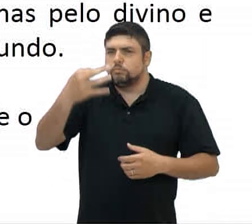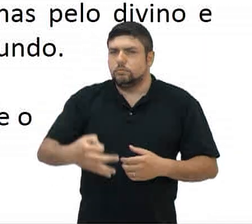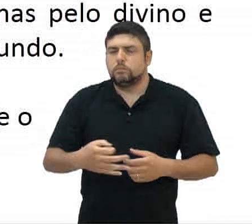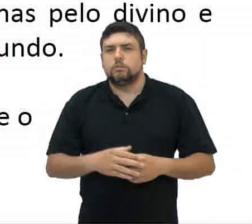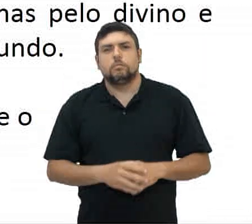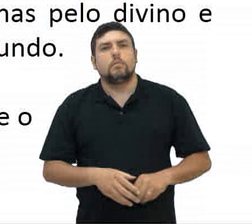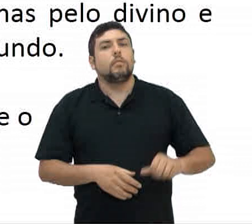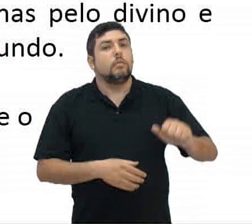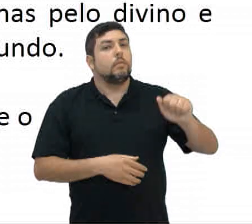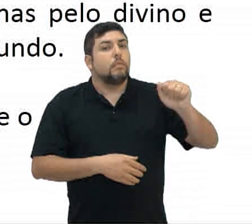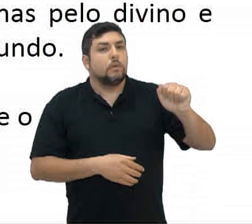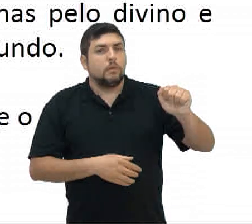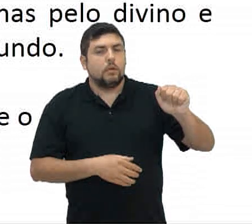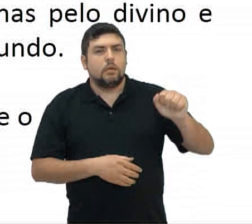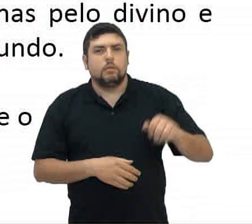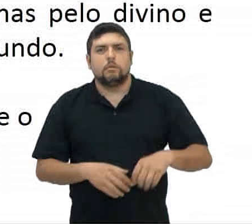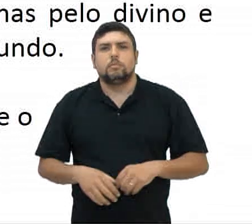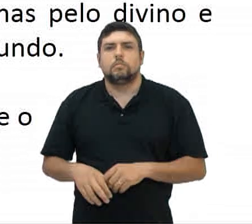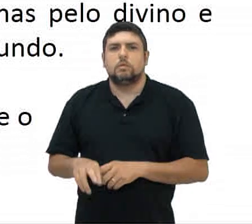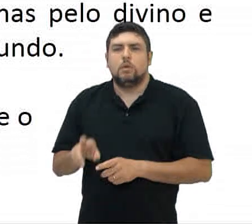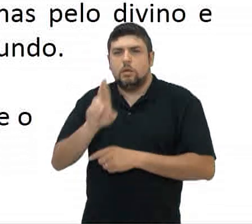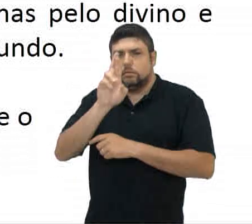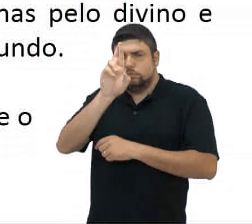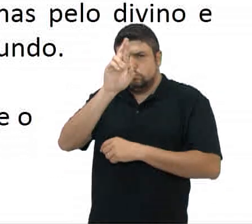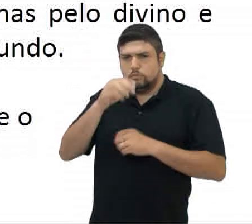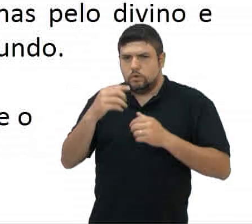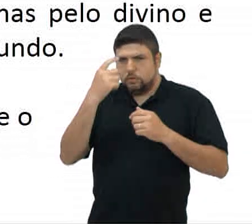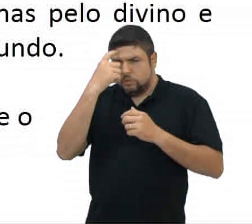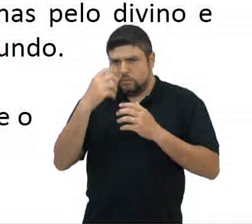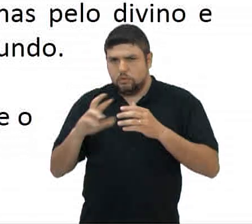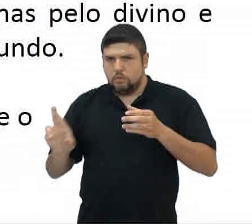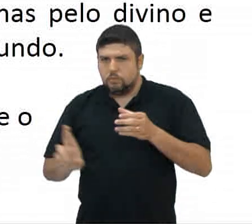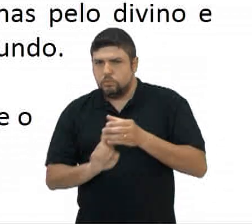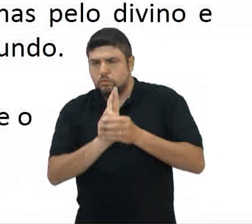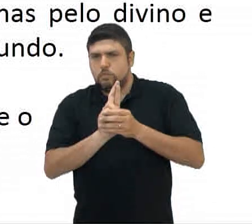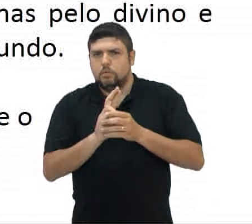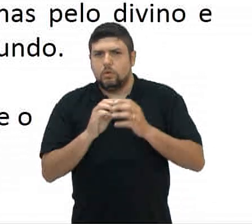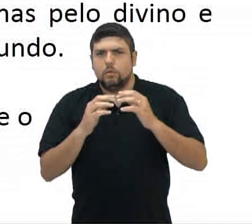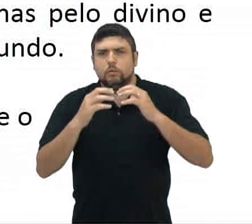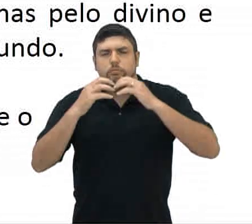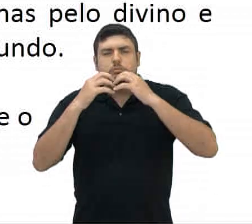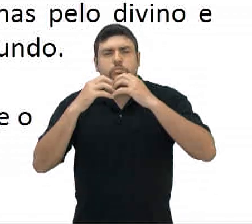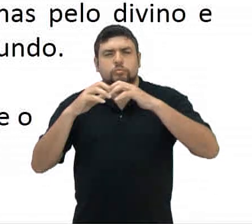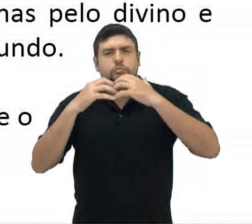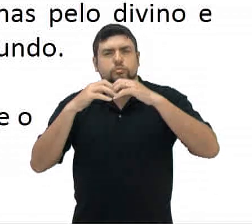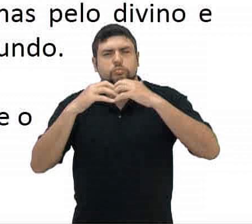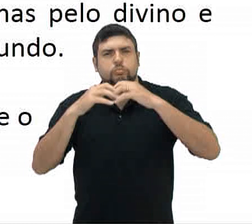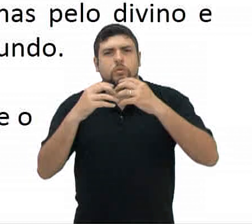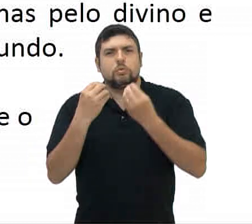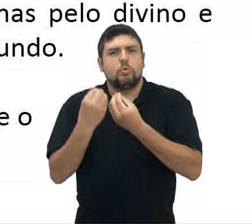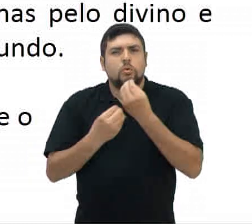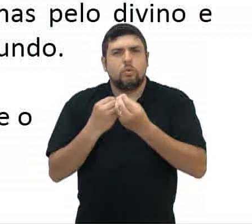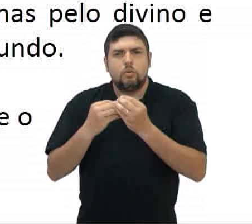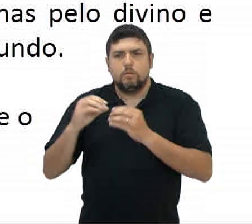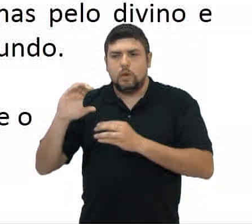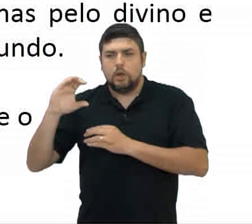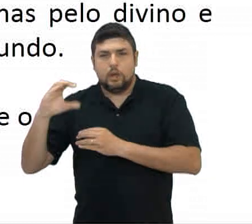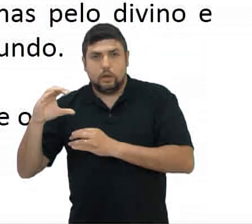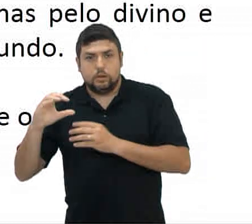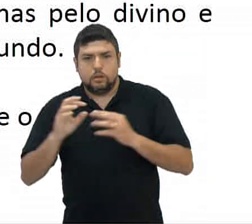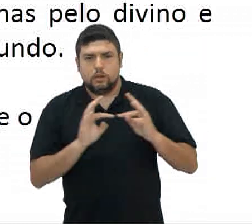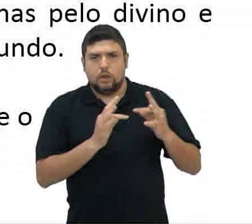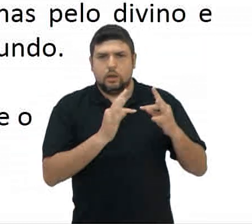A. O racionalismo renascentista reforçou o princípio da autoridade da ciência tecnológica e da